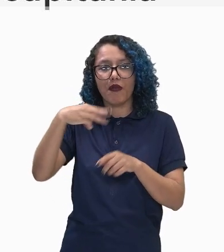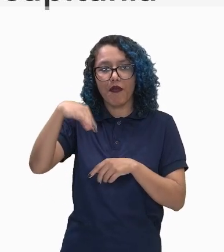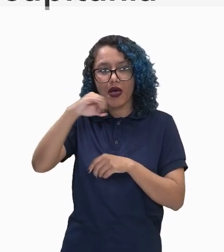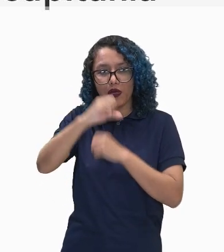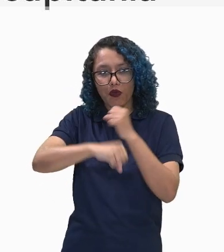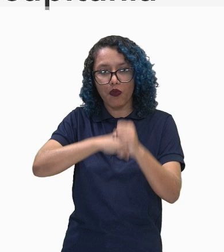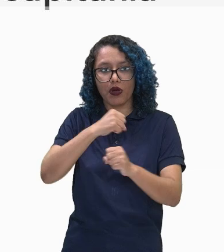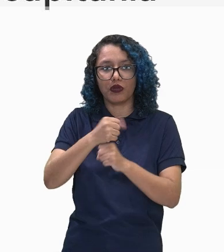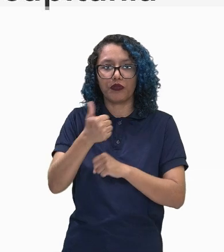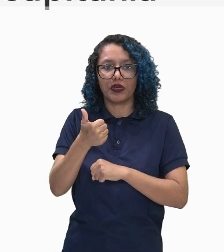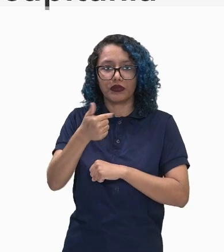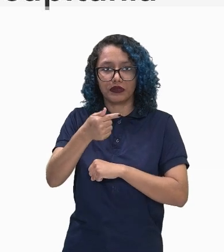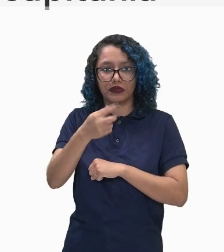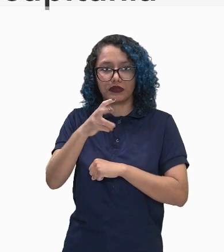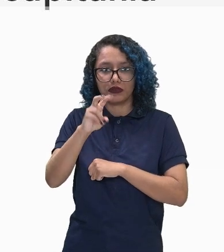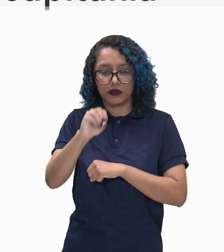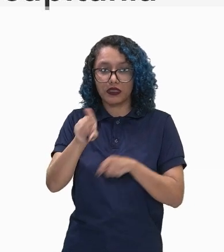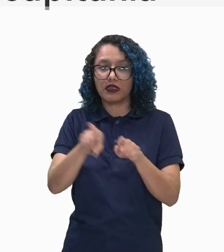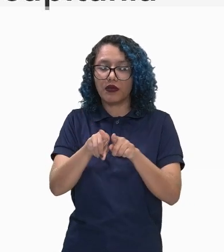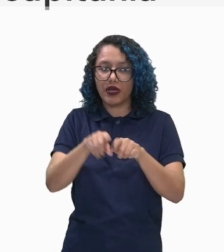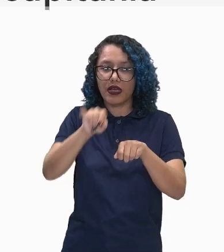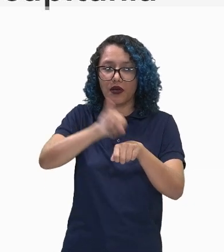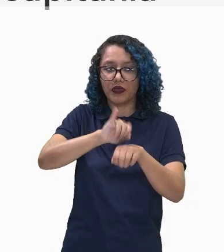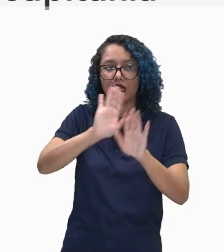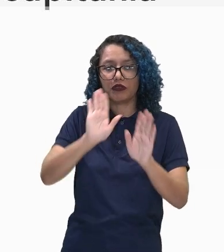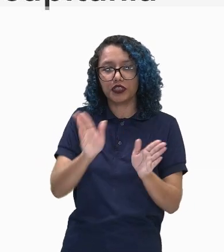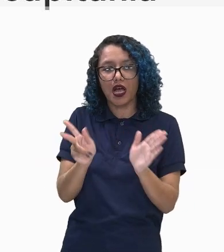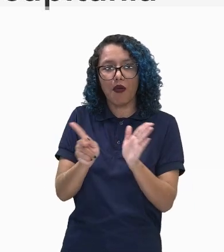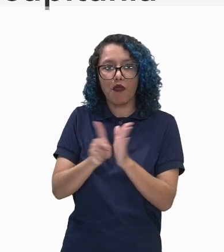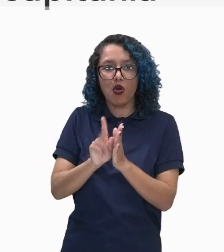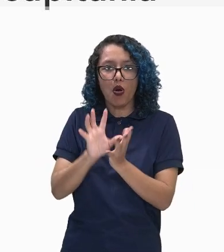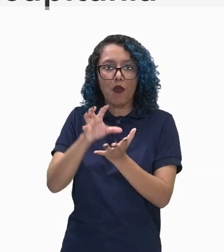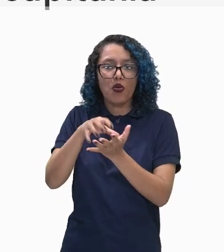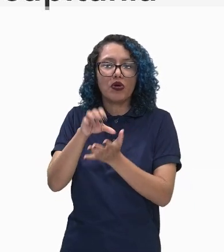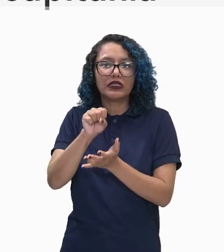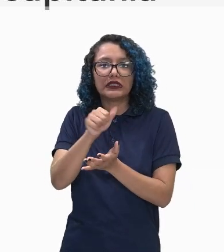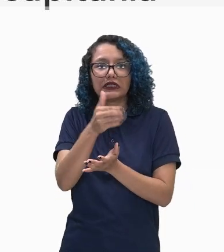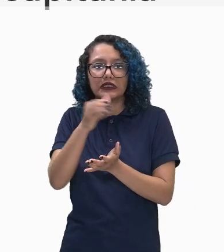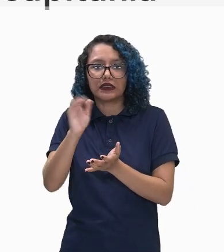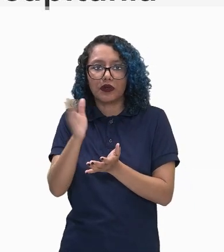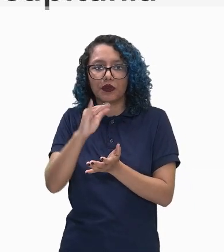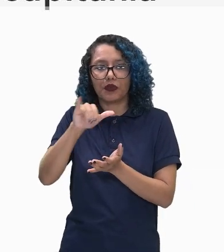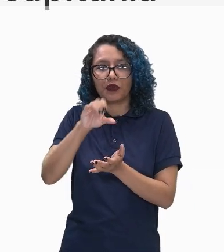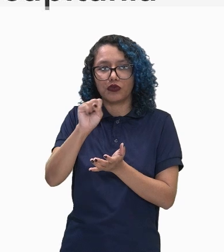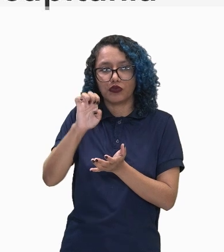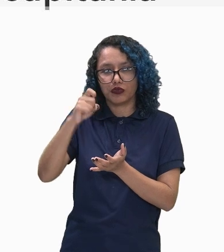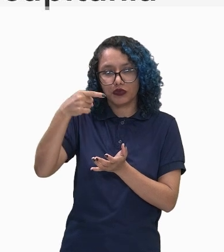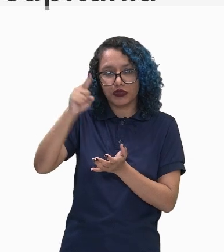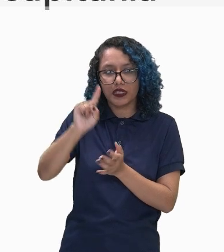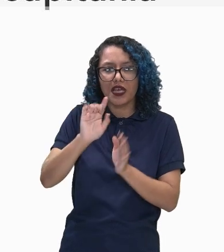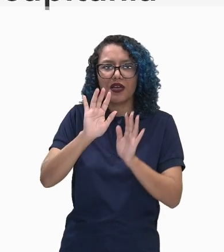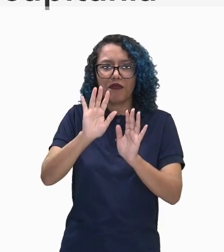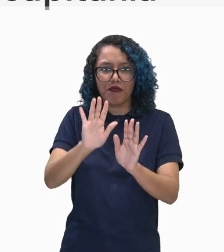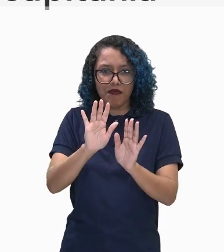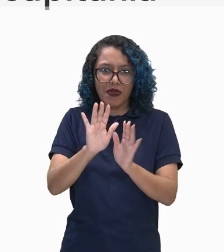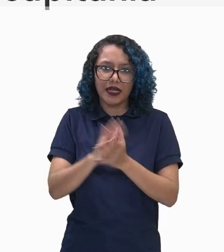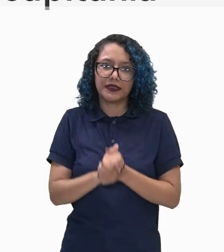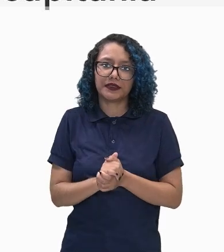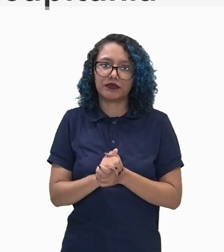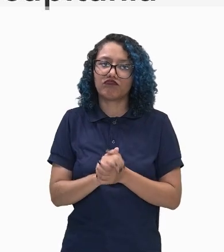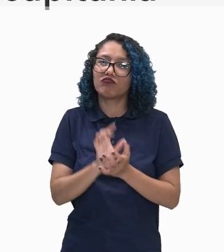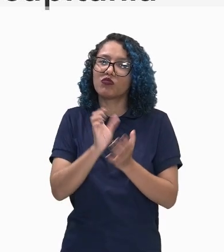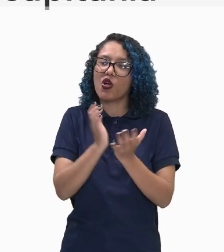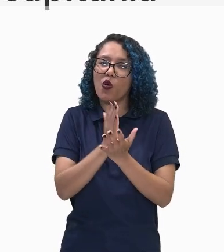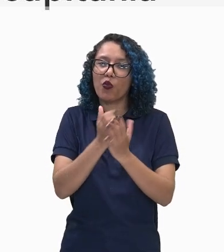1758. Já foi capital da capitania de São José do Rio Negro, mas pouco restou da época